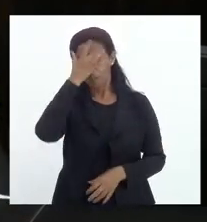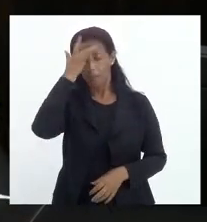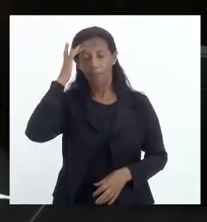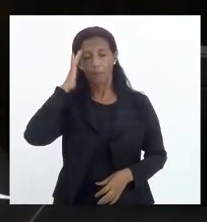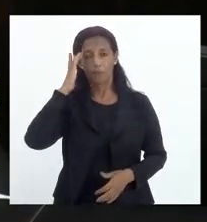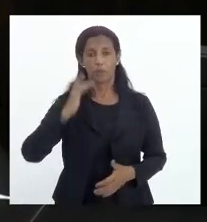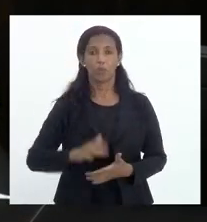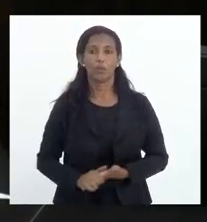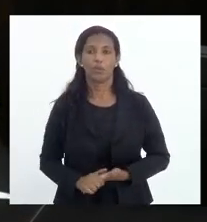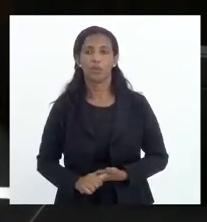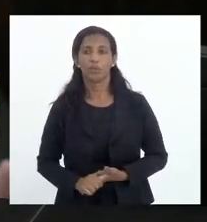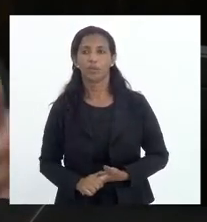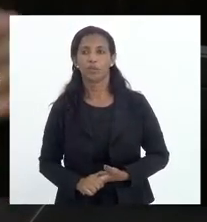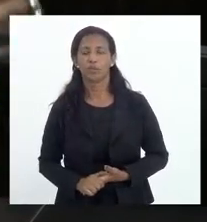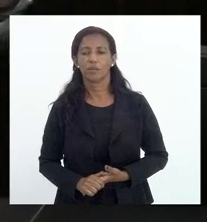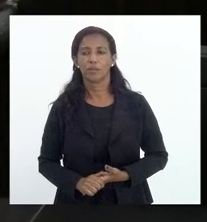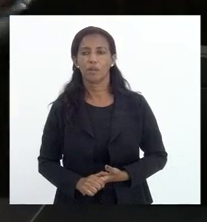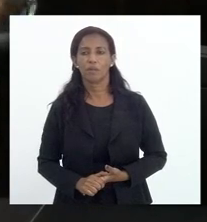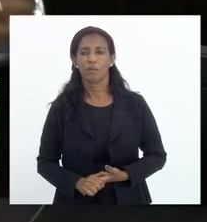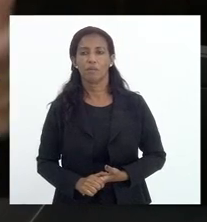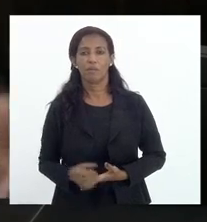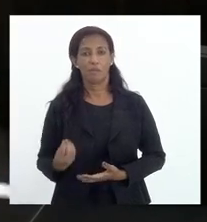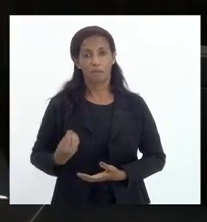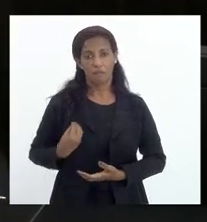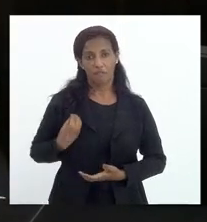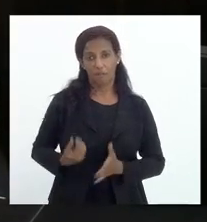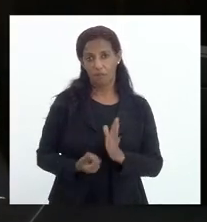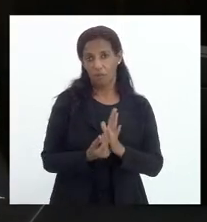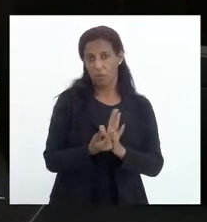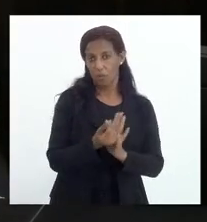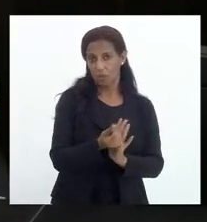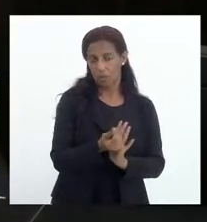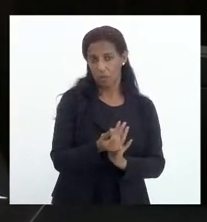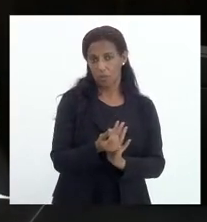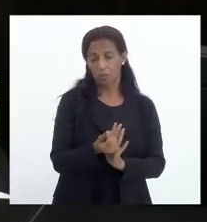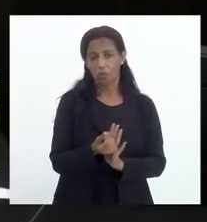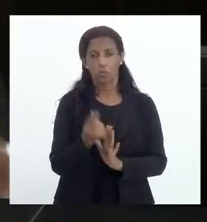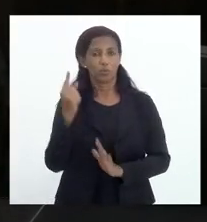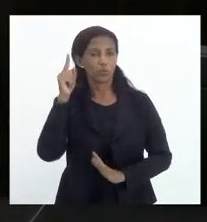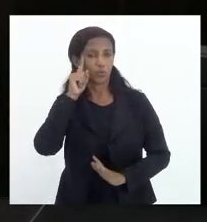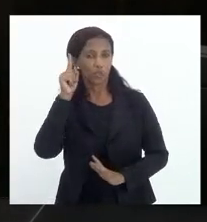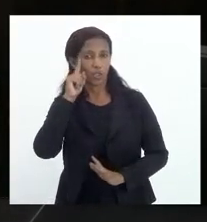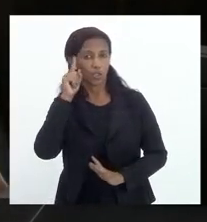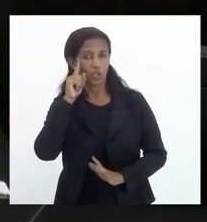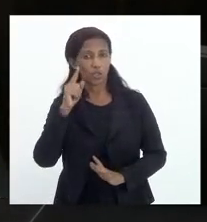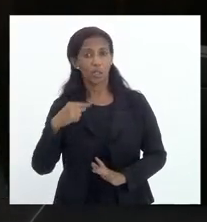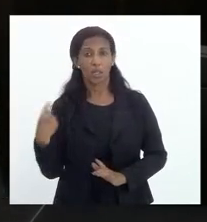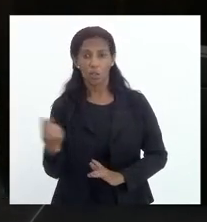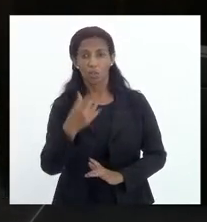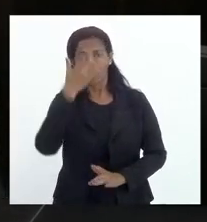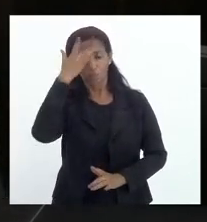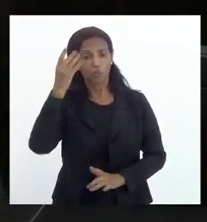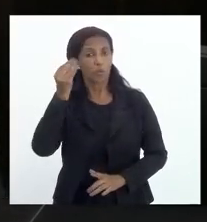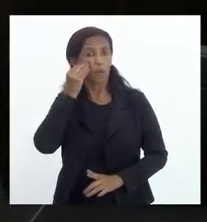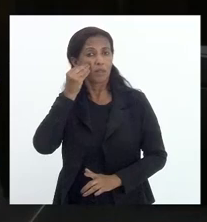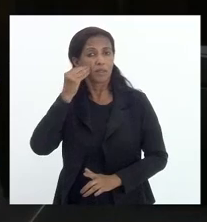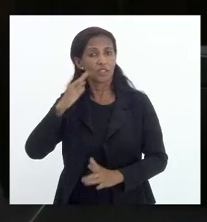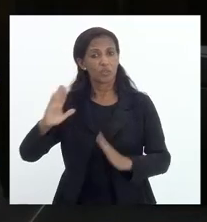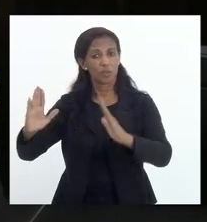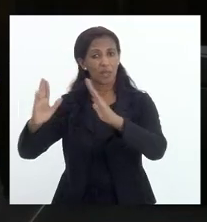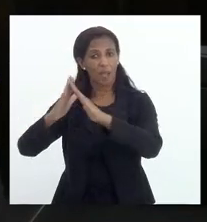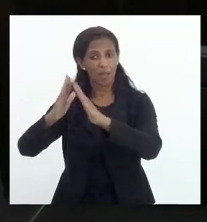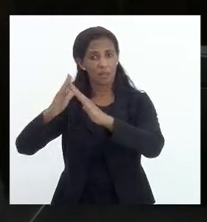pessoas que vivem um orçamento público no dia a dia, nós temos pessoas na televisão que